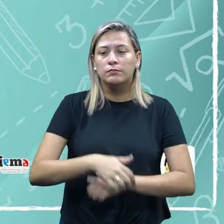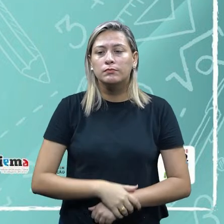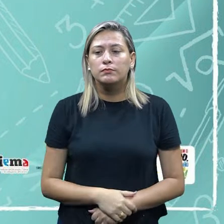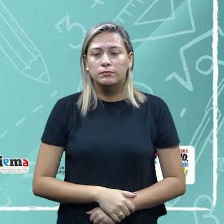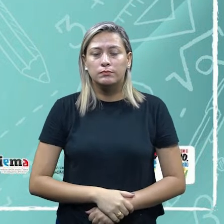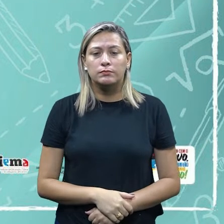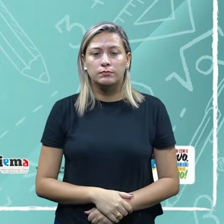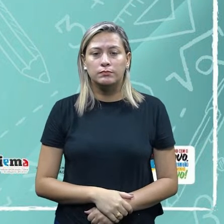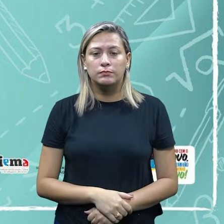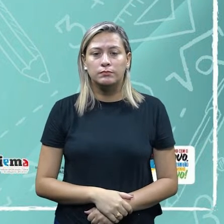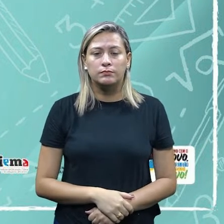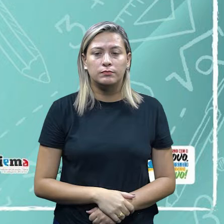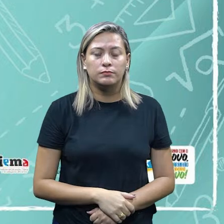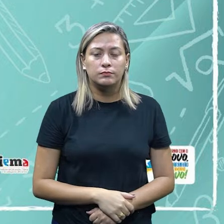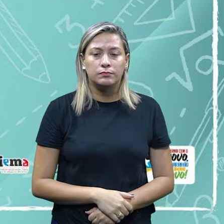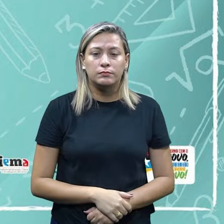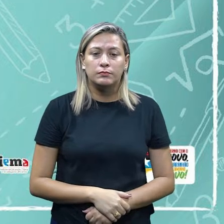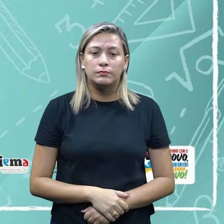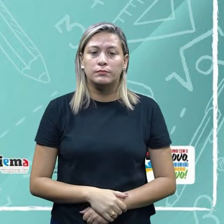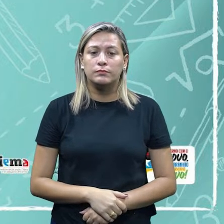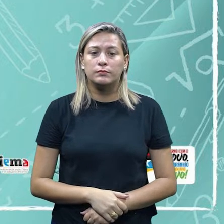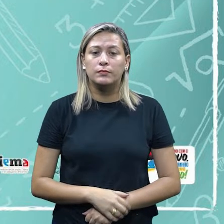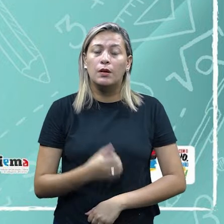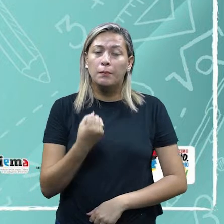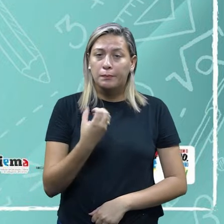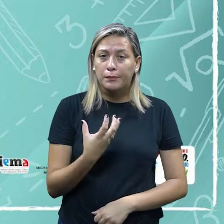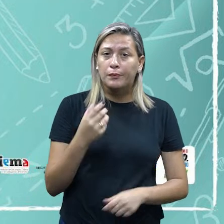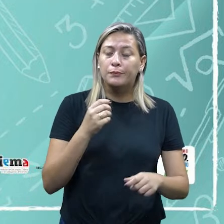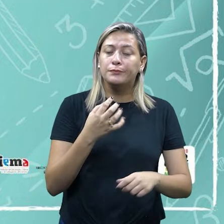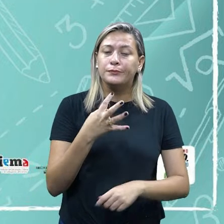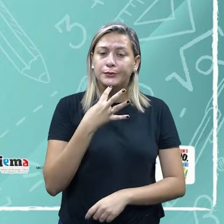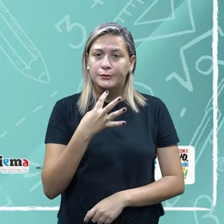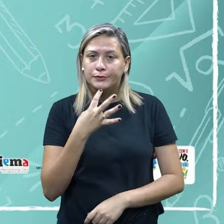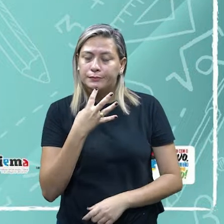linguajar, é melhor que a gente conheça os programas